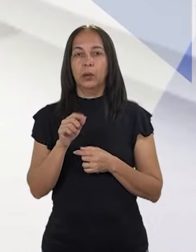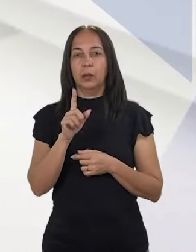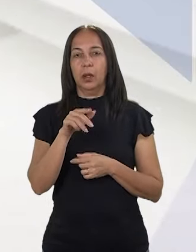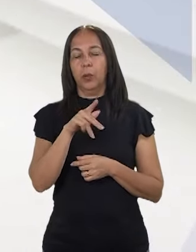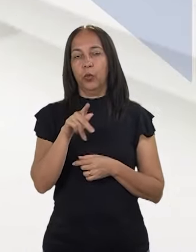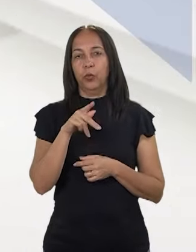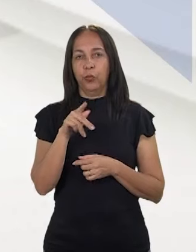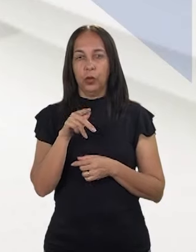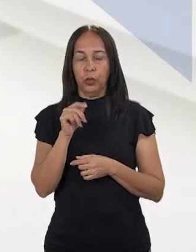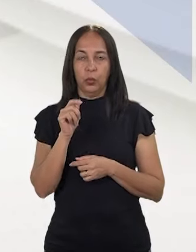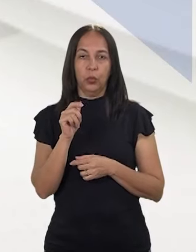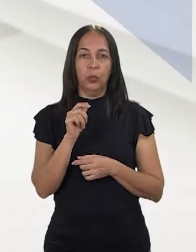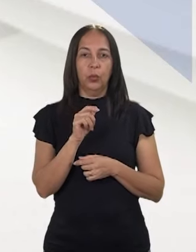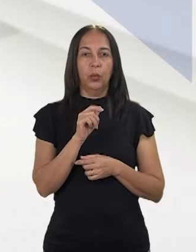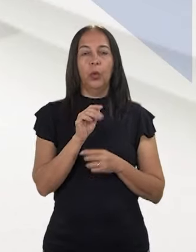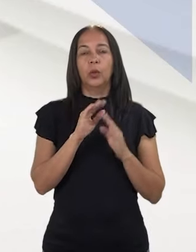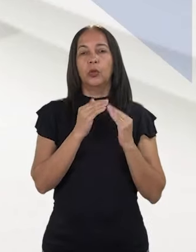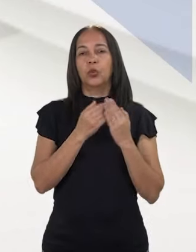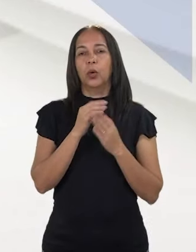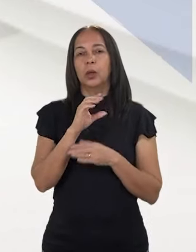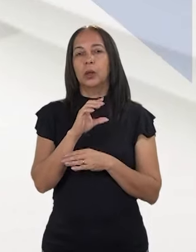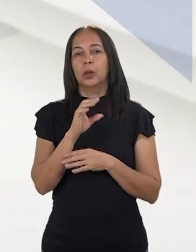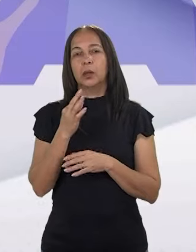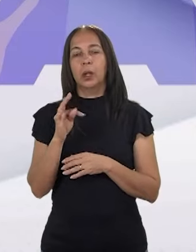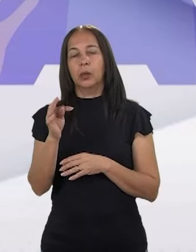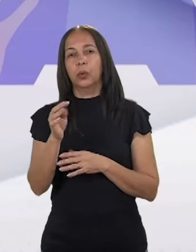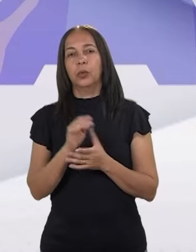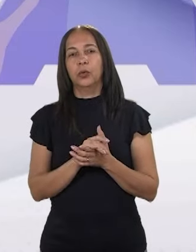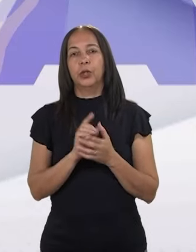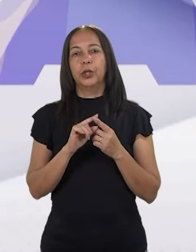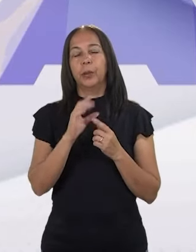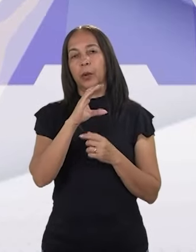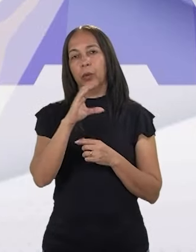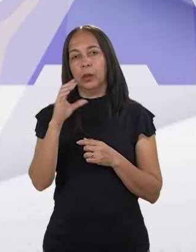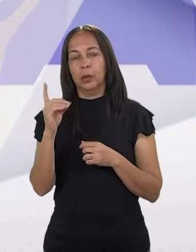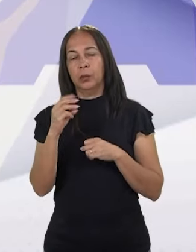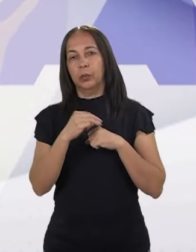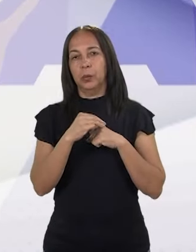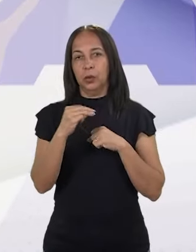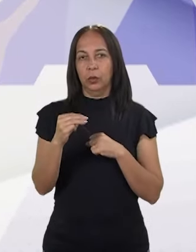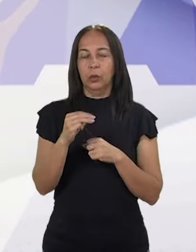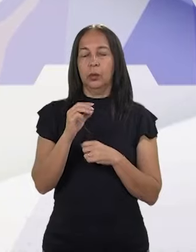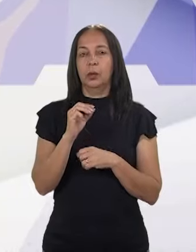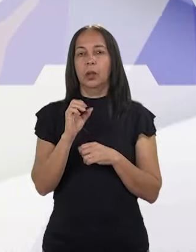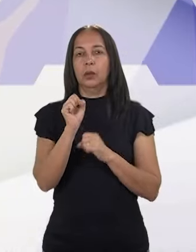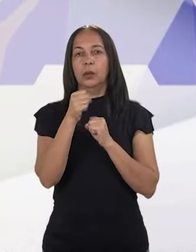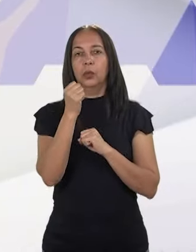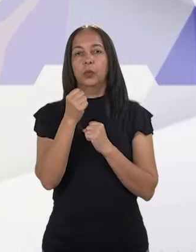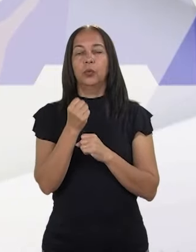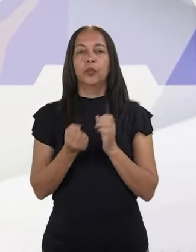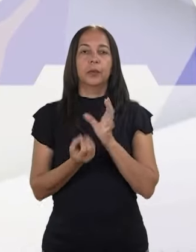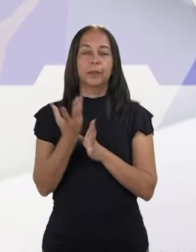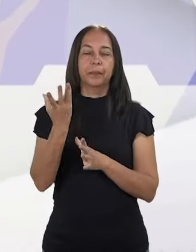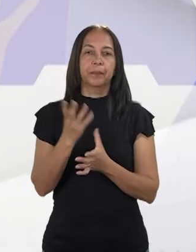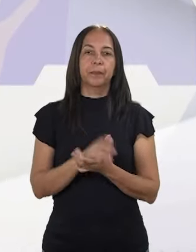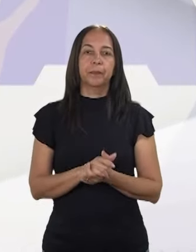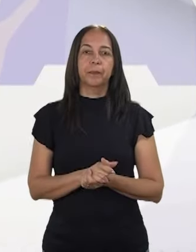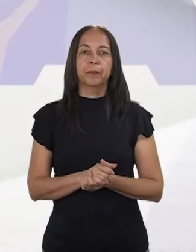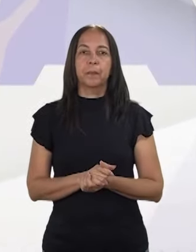sociólogo professor da Escola de Tecnologia e comunicação e coordenador do mestrado em indústrias criativas da Universidade Católica